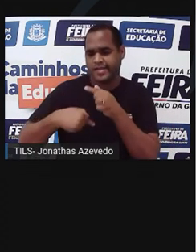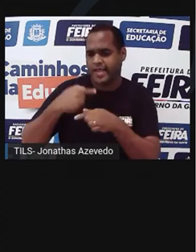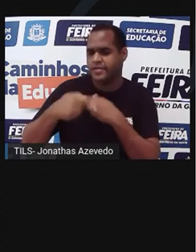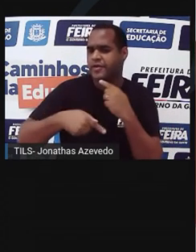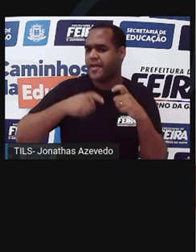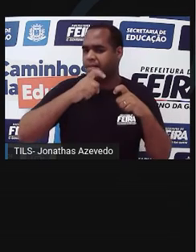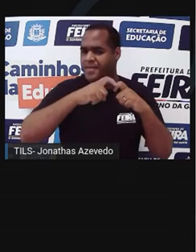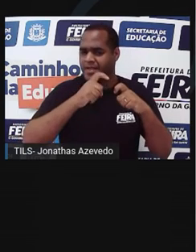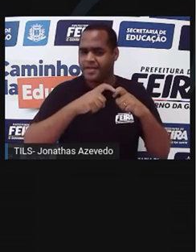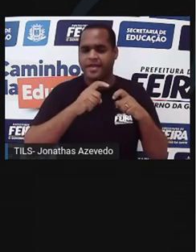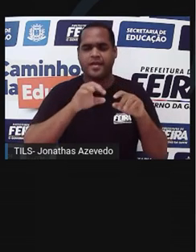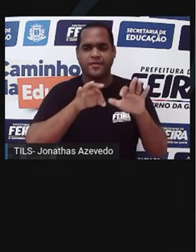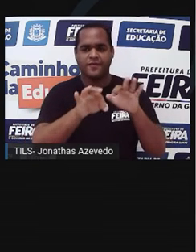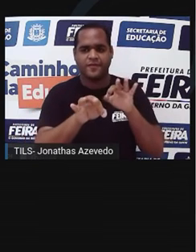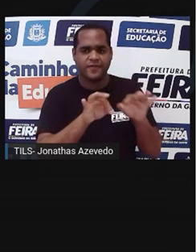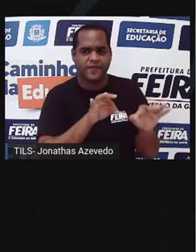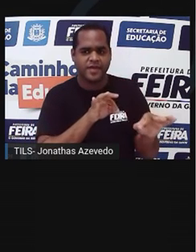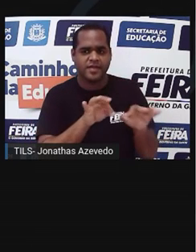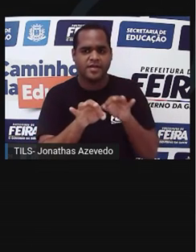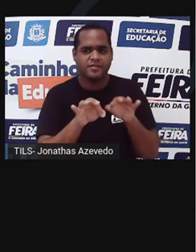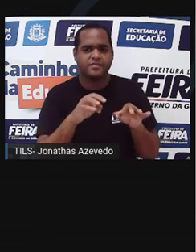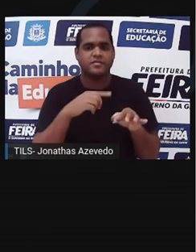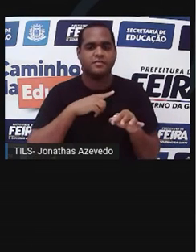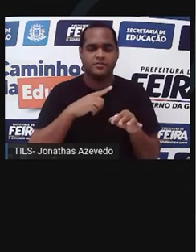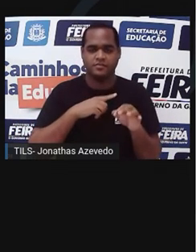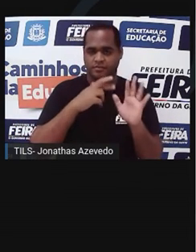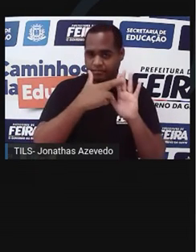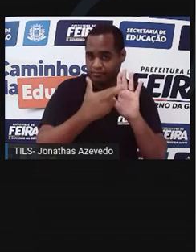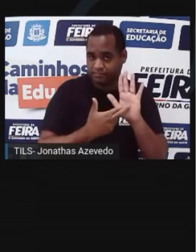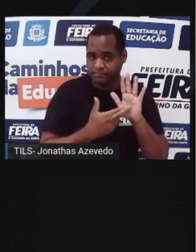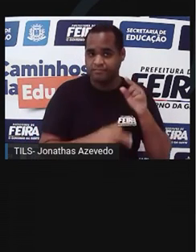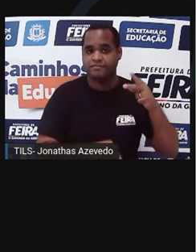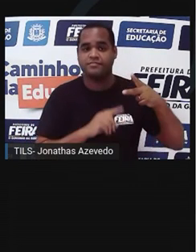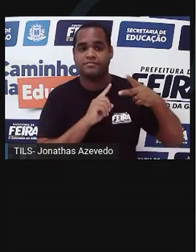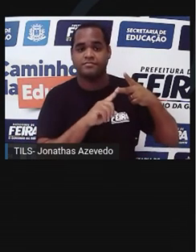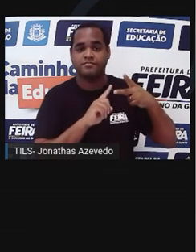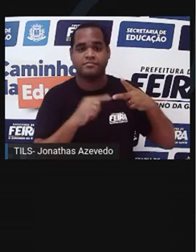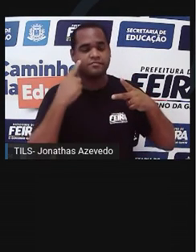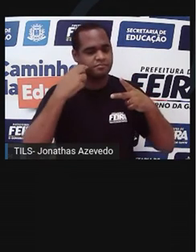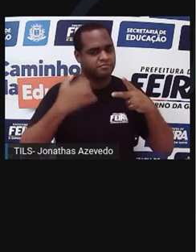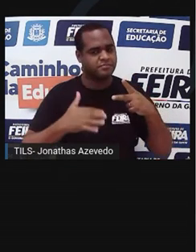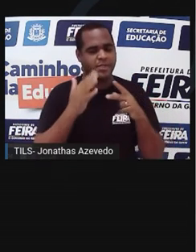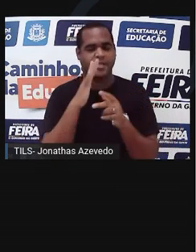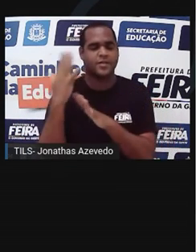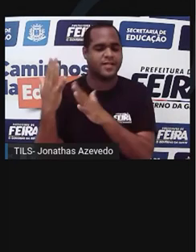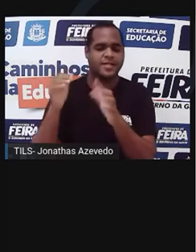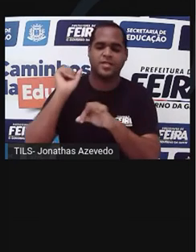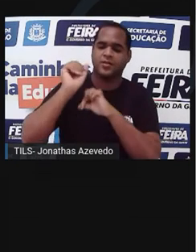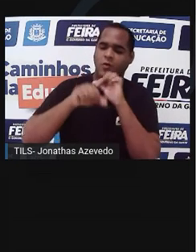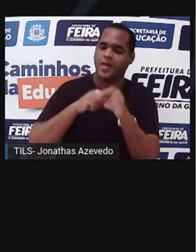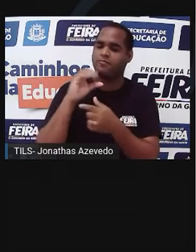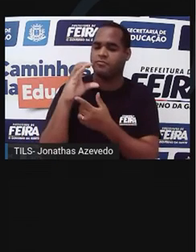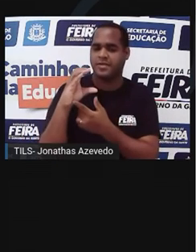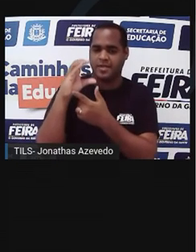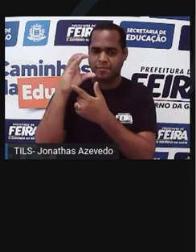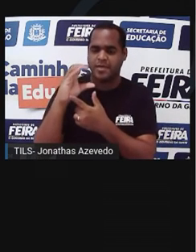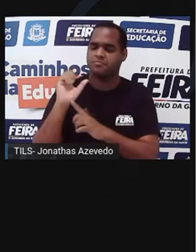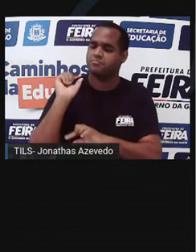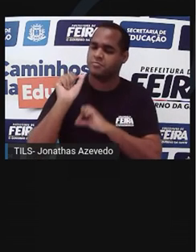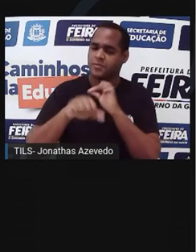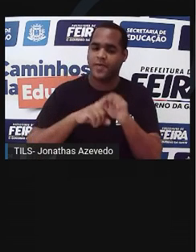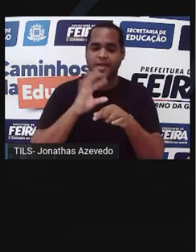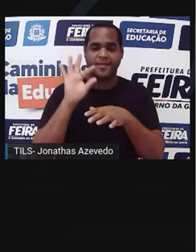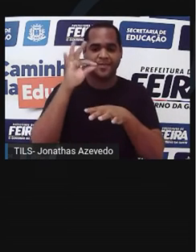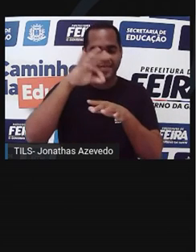medicinais, ornamentais. 2. Regulação, a capacidade da natureza de autorregular o clima, de polinizar